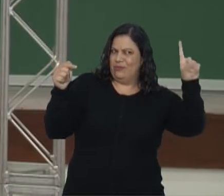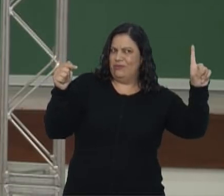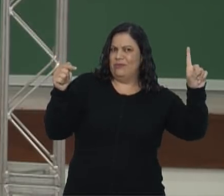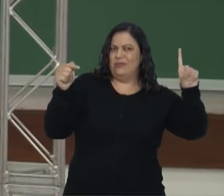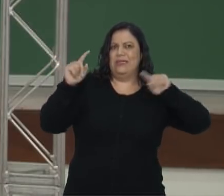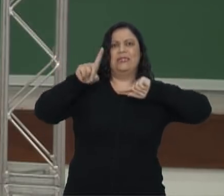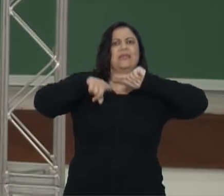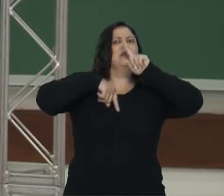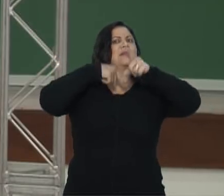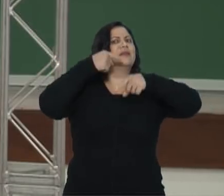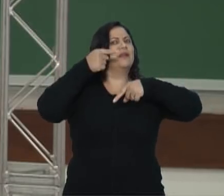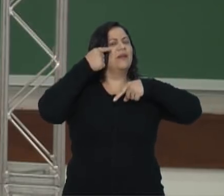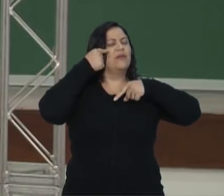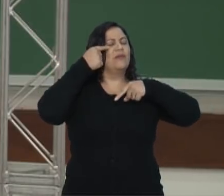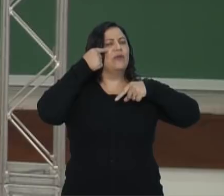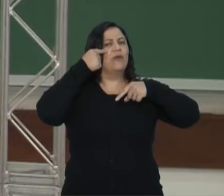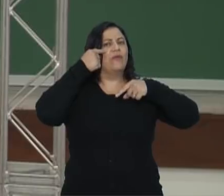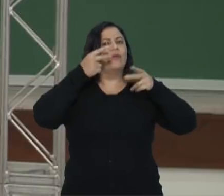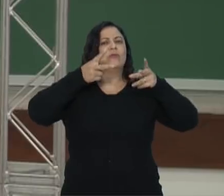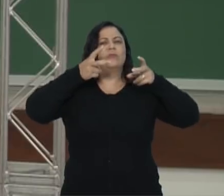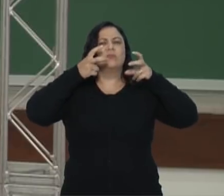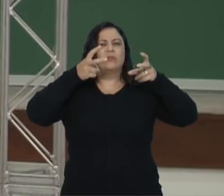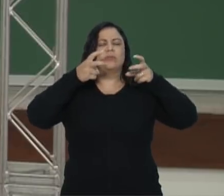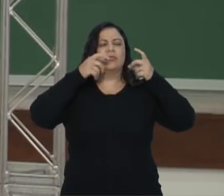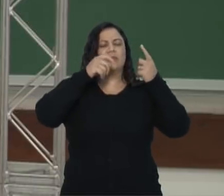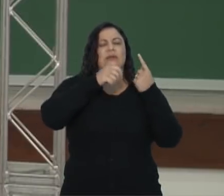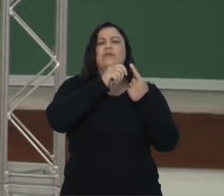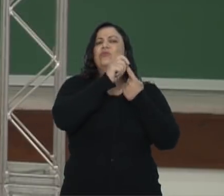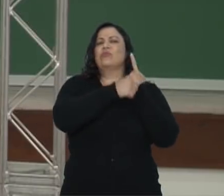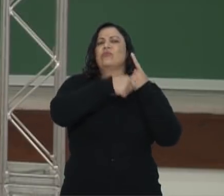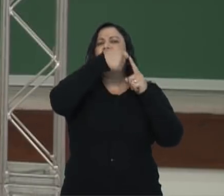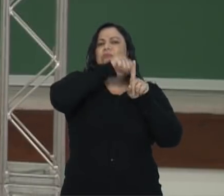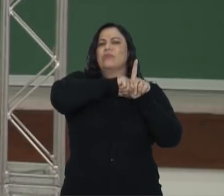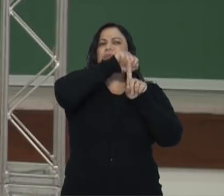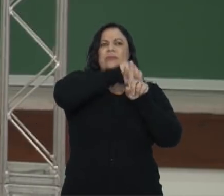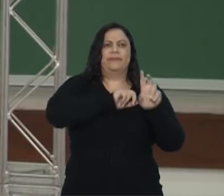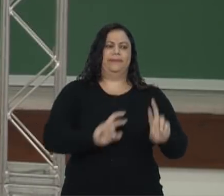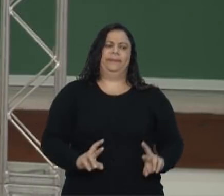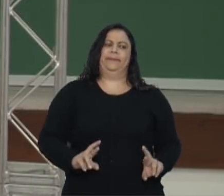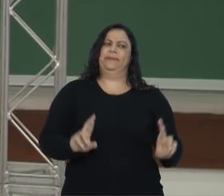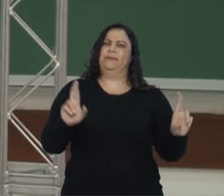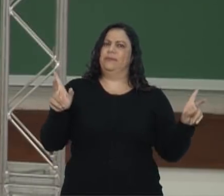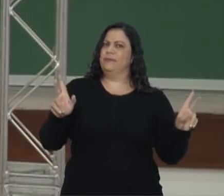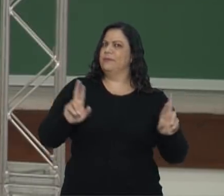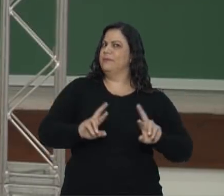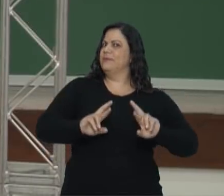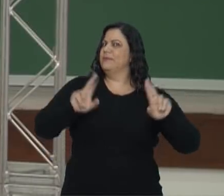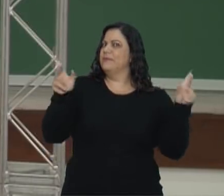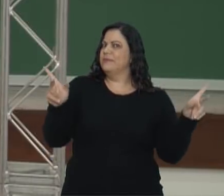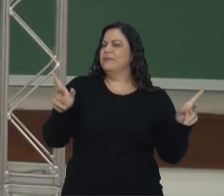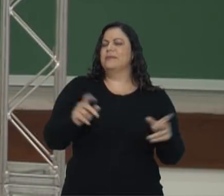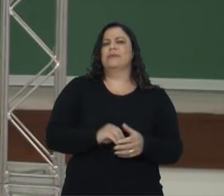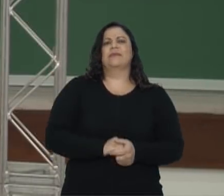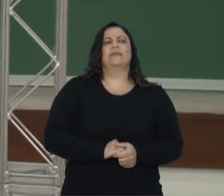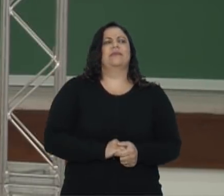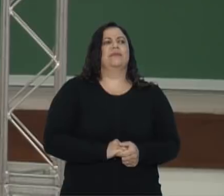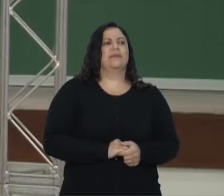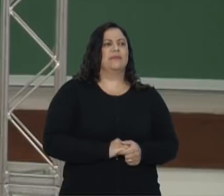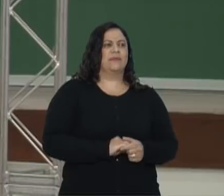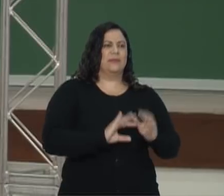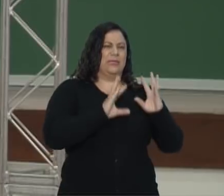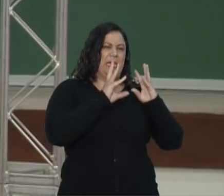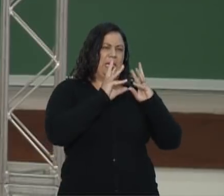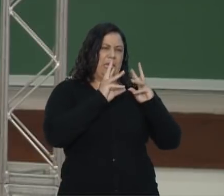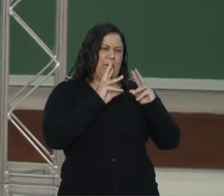ver que o aspecto dessa casca vai ser totalmente diferente do que eu encontro hoje. Vai estar mais enegrecida, vai estar